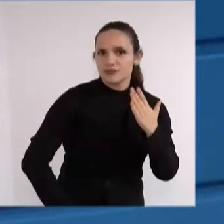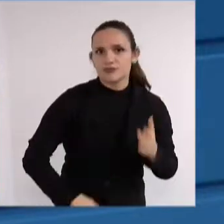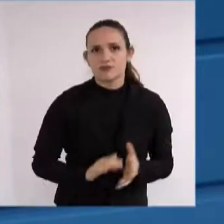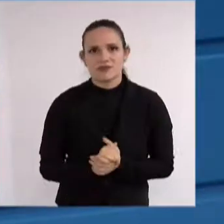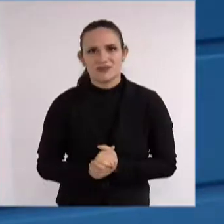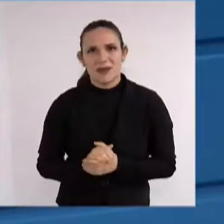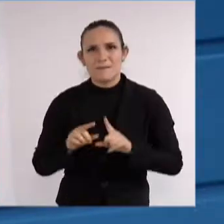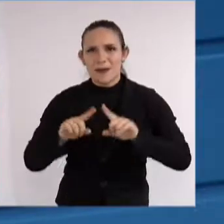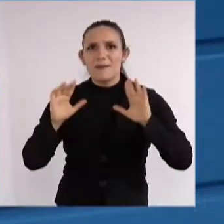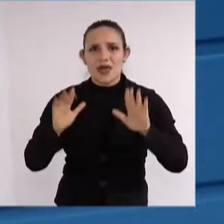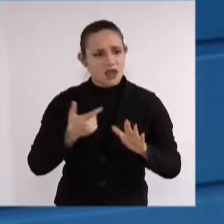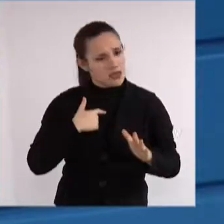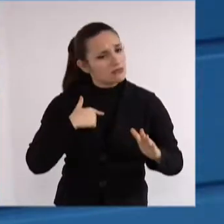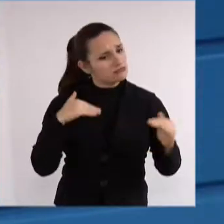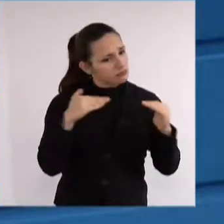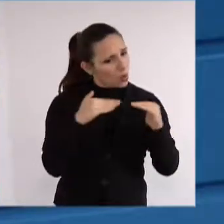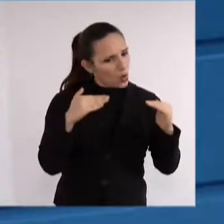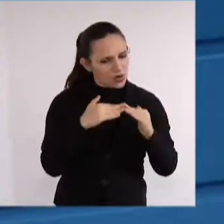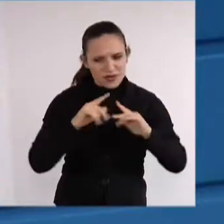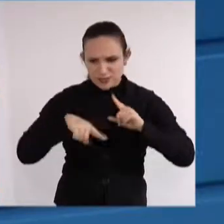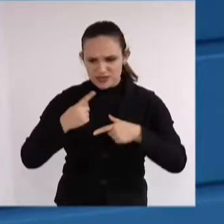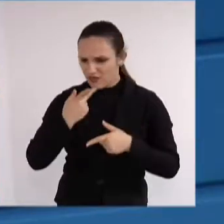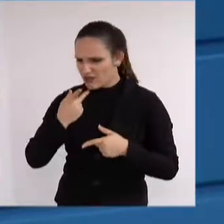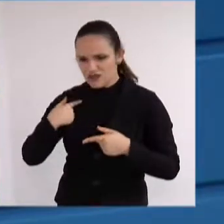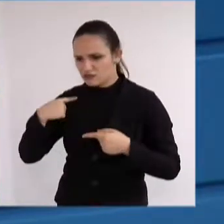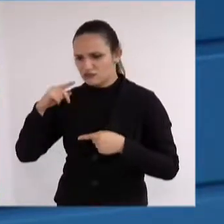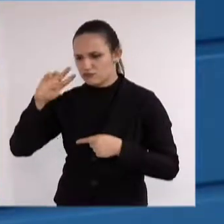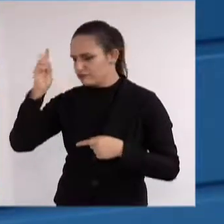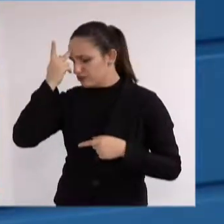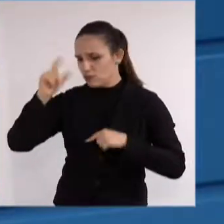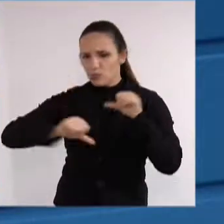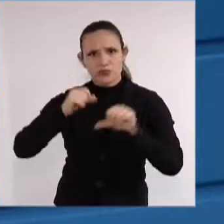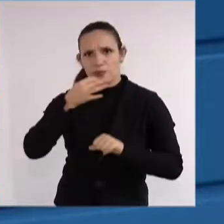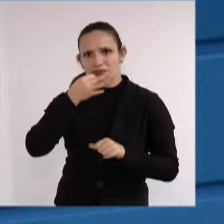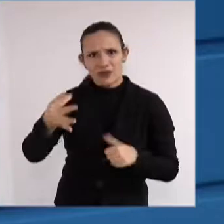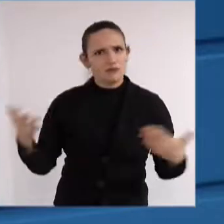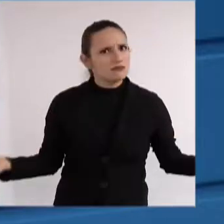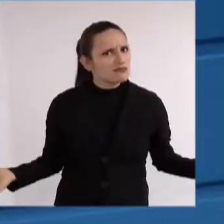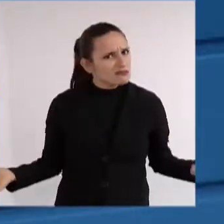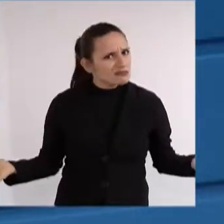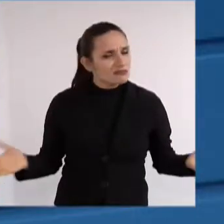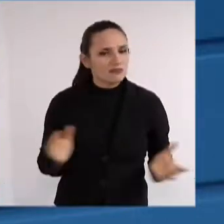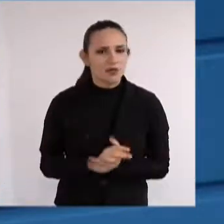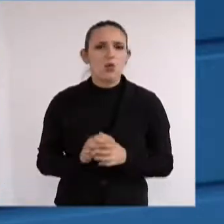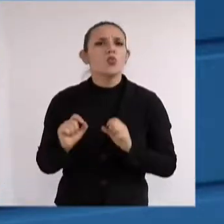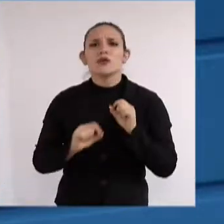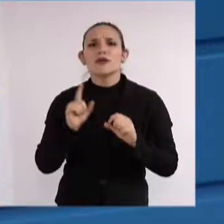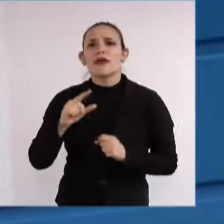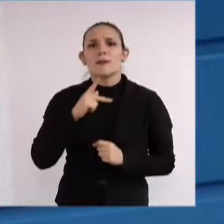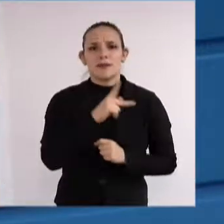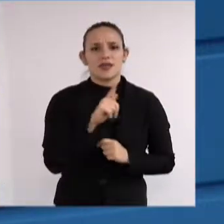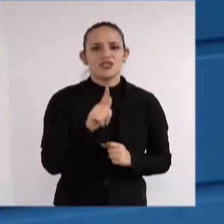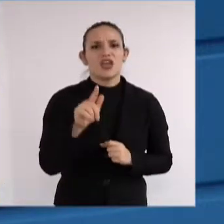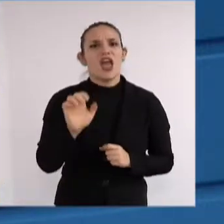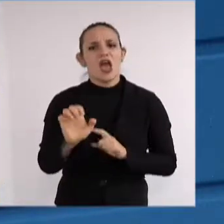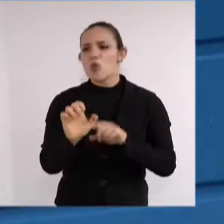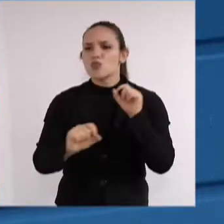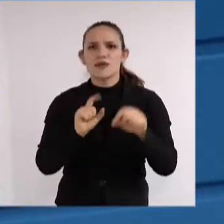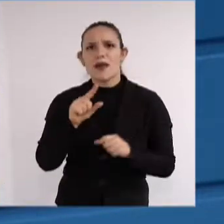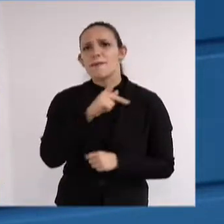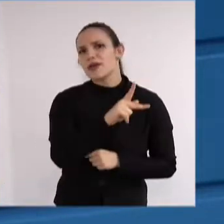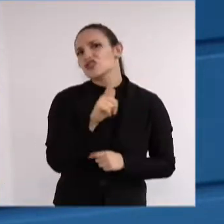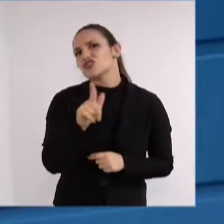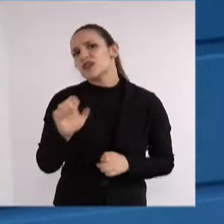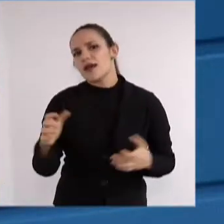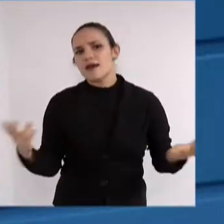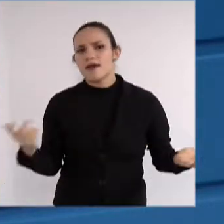contra aquilo que eu acredito, aquilo que eu votei. Não tem como. Ah, mas a PGR, que PGR, rapaz? PGR é o quê? Nós